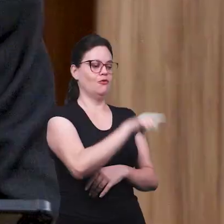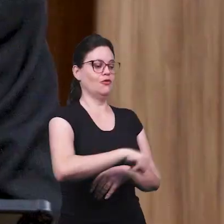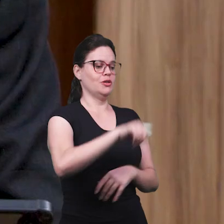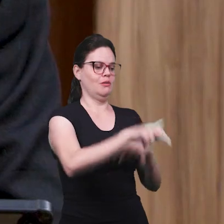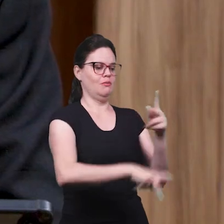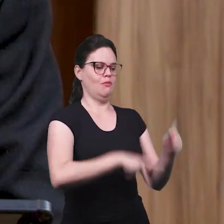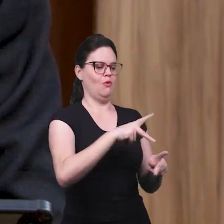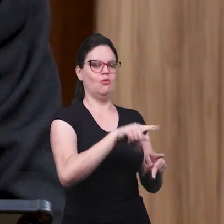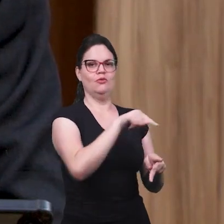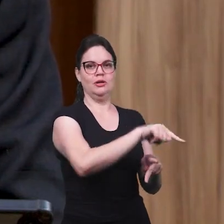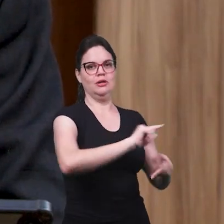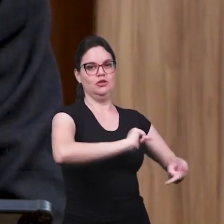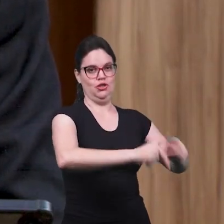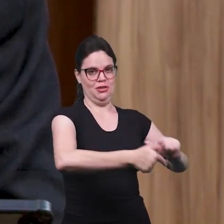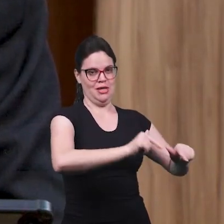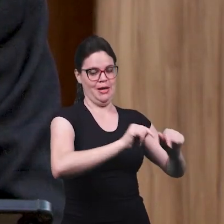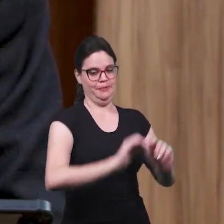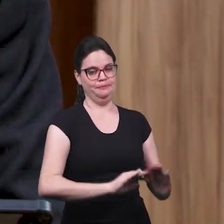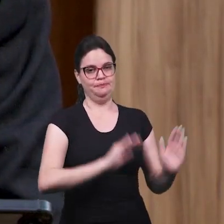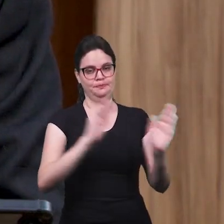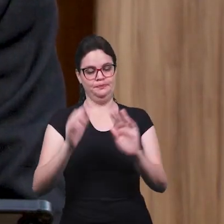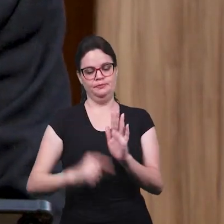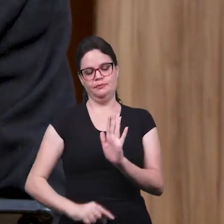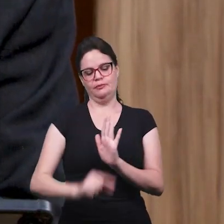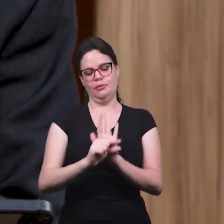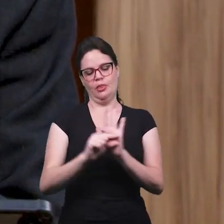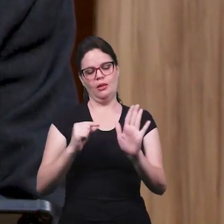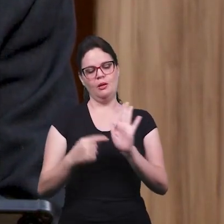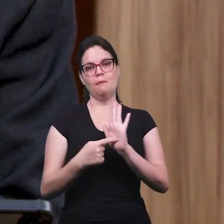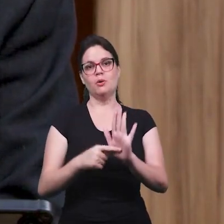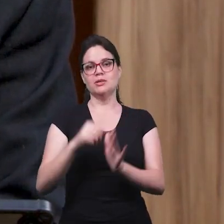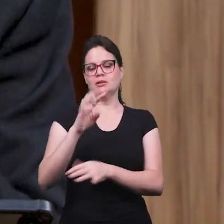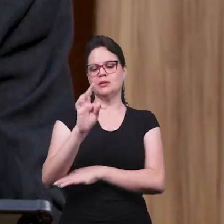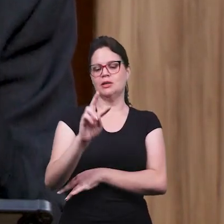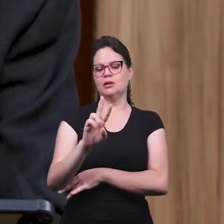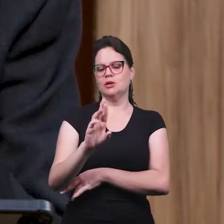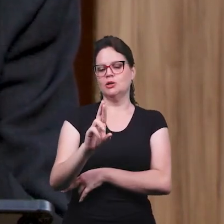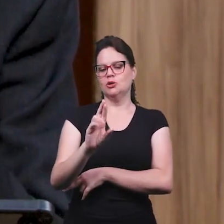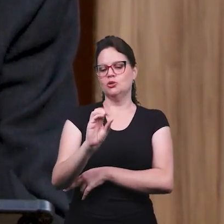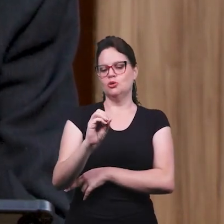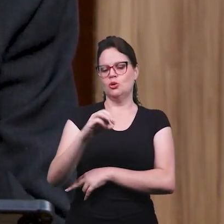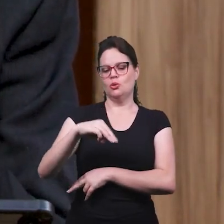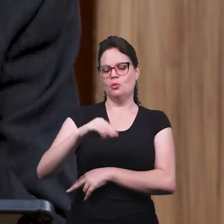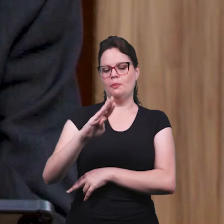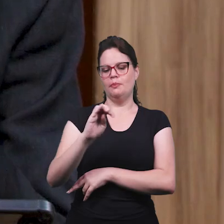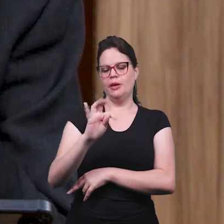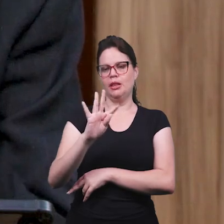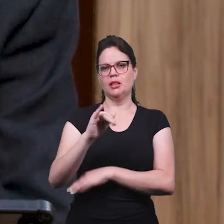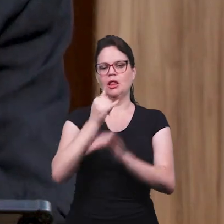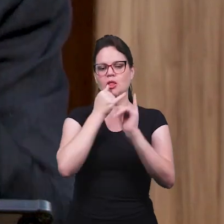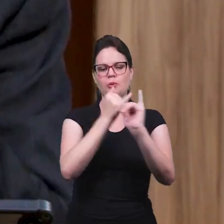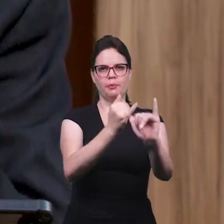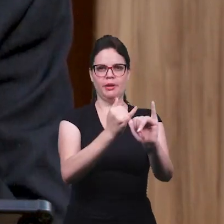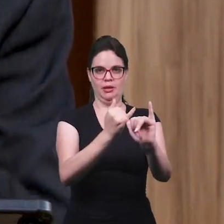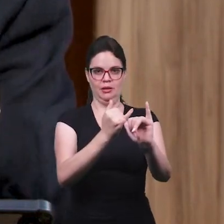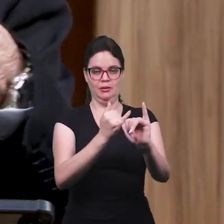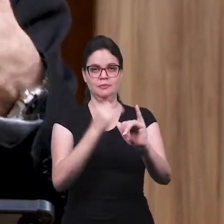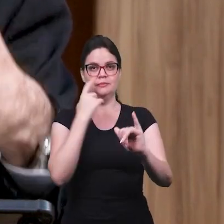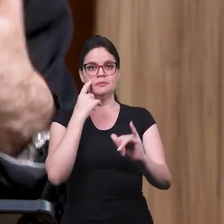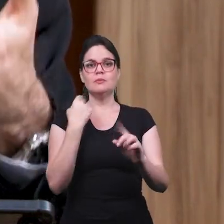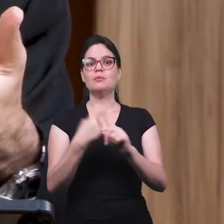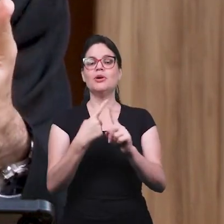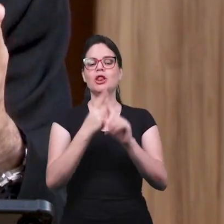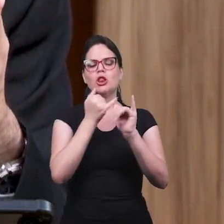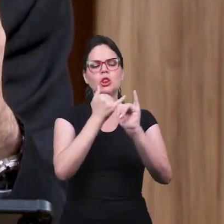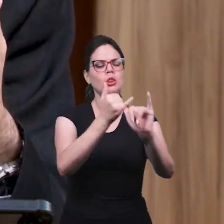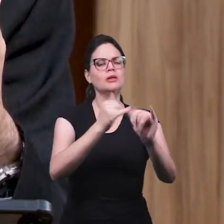Israel profético. E o terceiro aspecto aqui que é a trombeta. Então, a trombeta de Deus, que a igreja fiel, ao ouvir